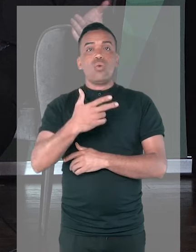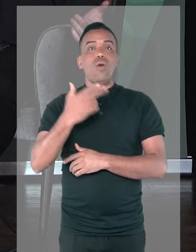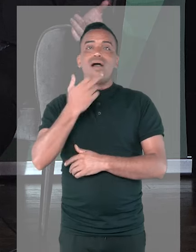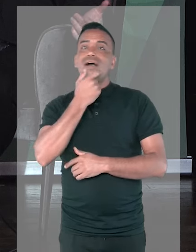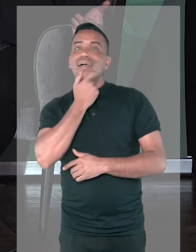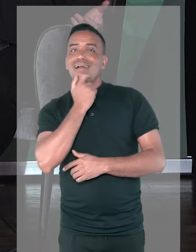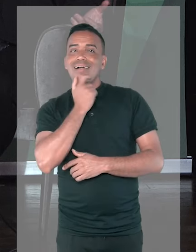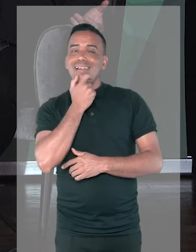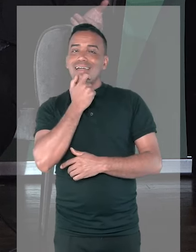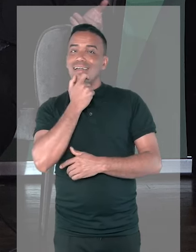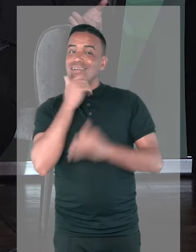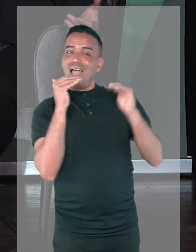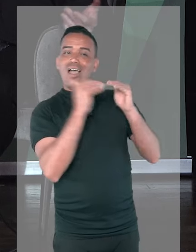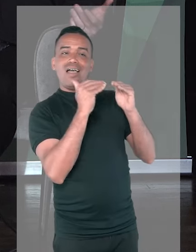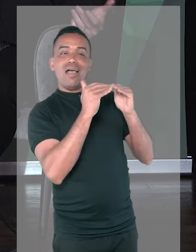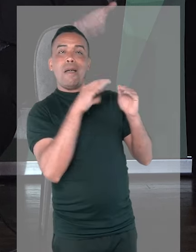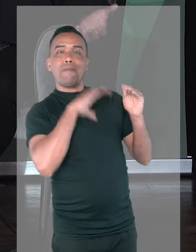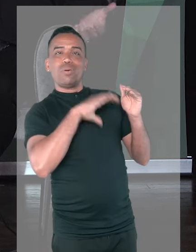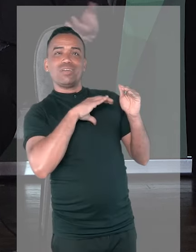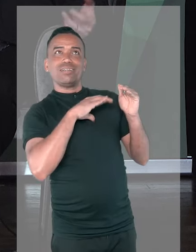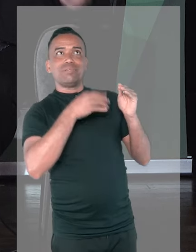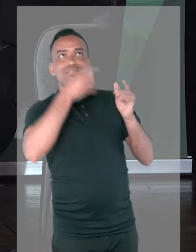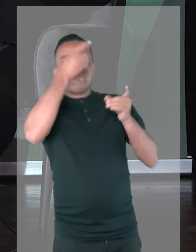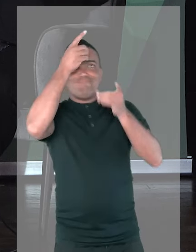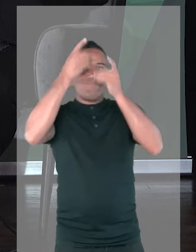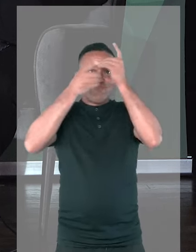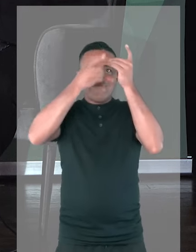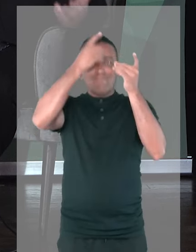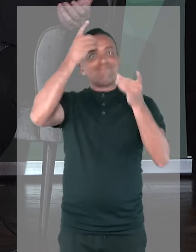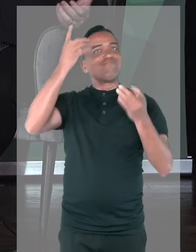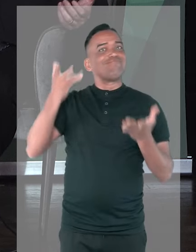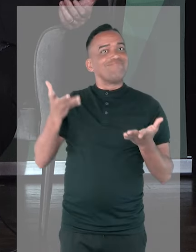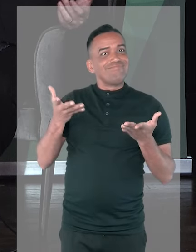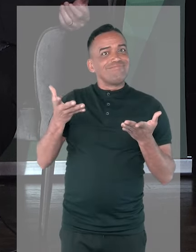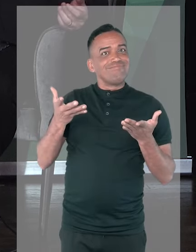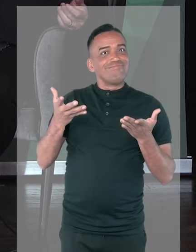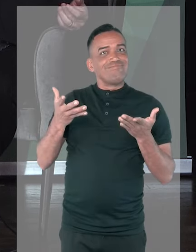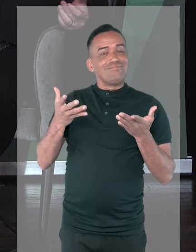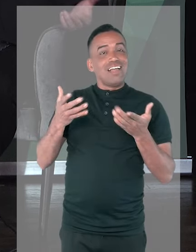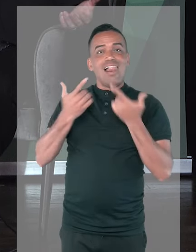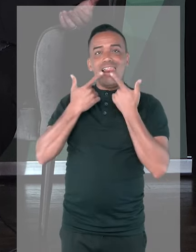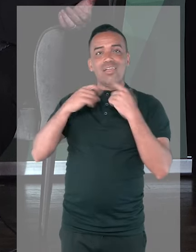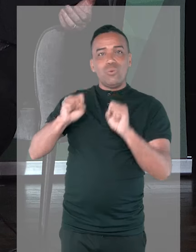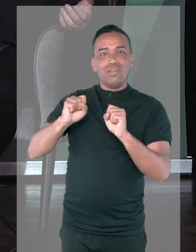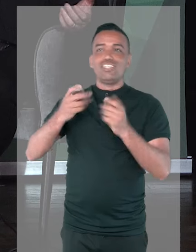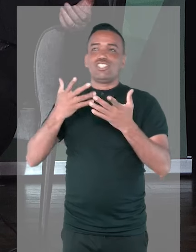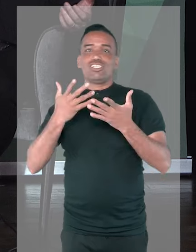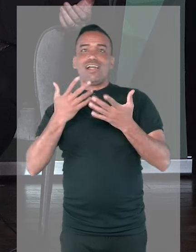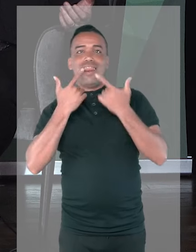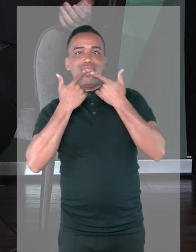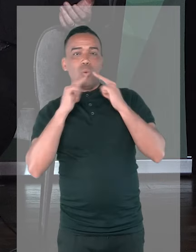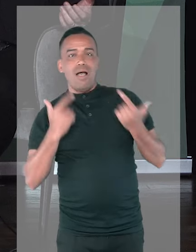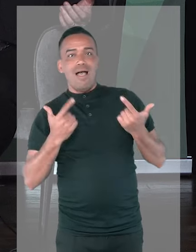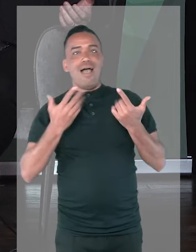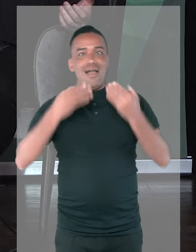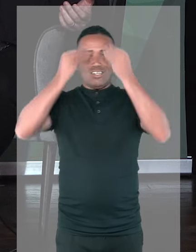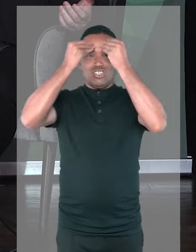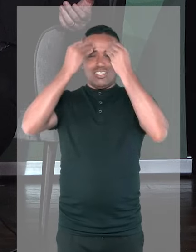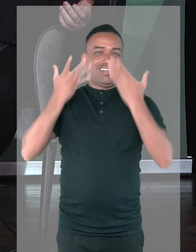equivalentes na língua portuguesa, e eu preciso inventar isso, é um trabalho de invenção, né? Eu traduzi 3 livros